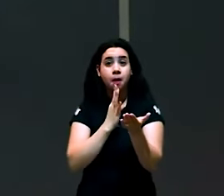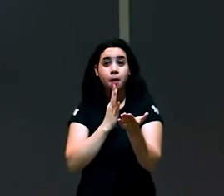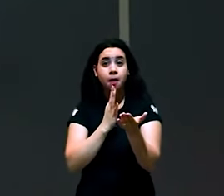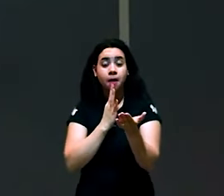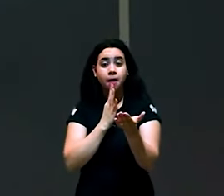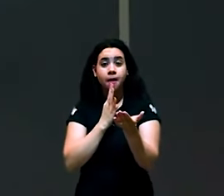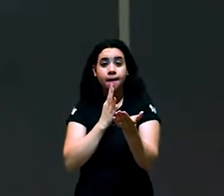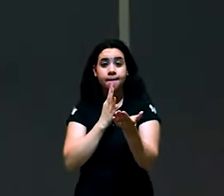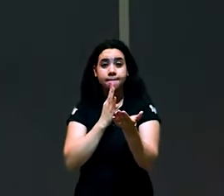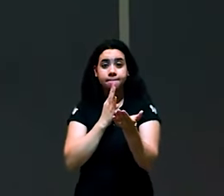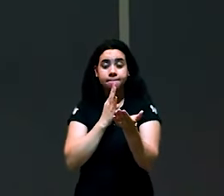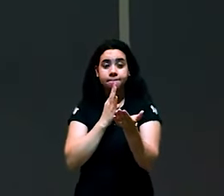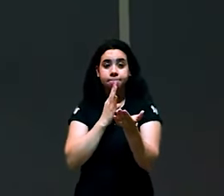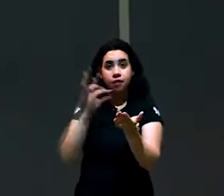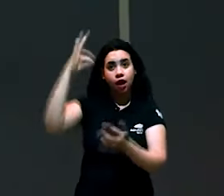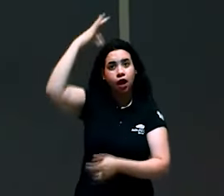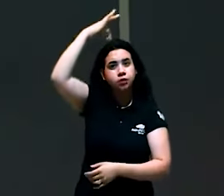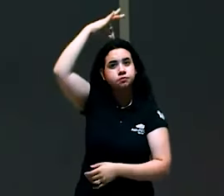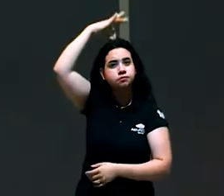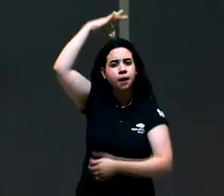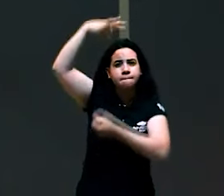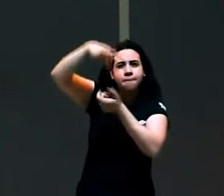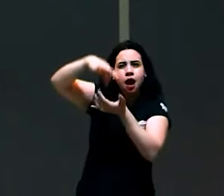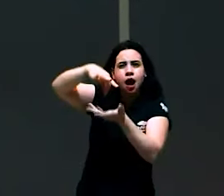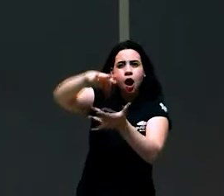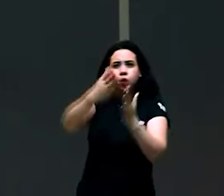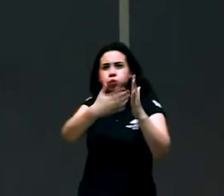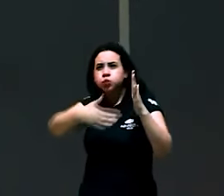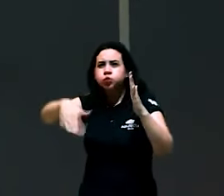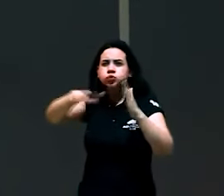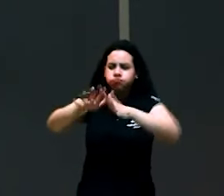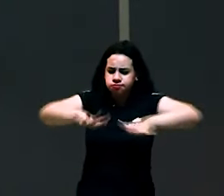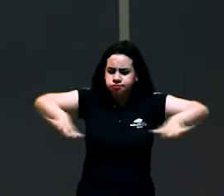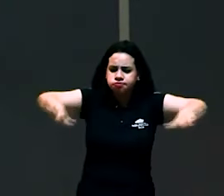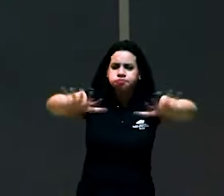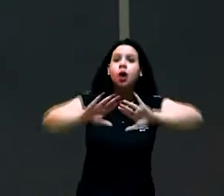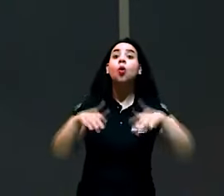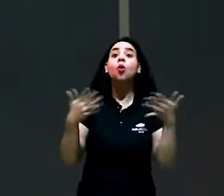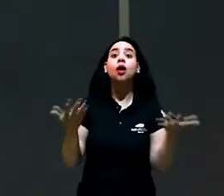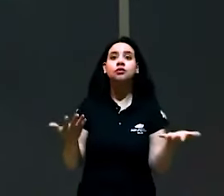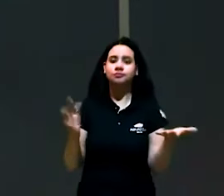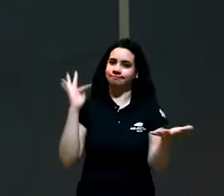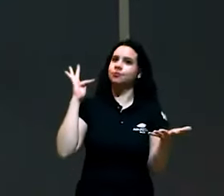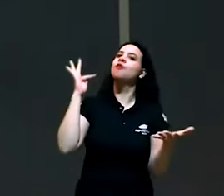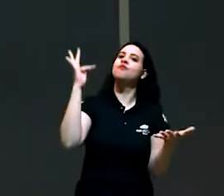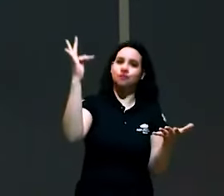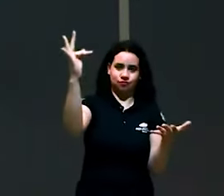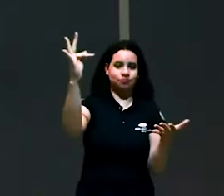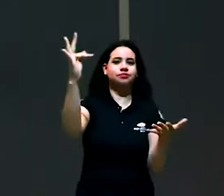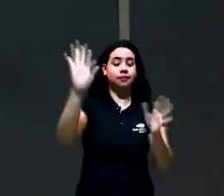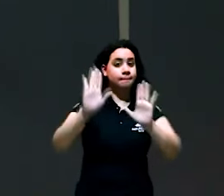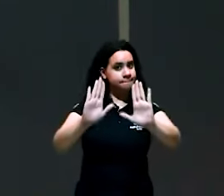milênio, que é sobre toda a carne. Então significa que o derramar do Espírito Santo, o fluir do Espírito Santo,